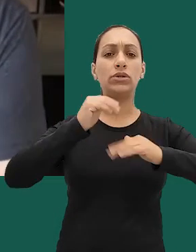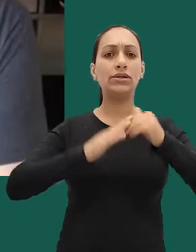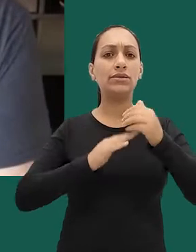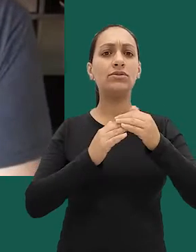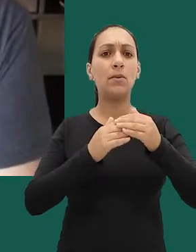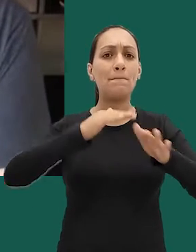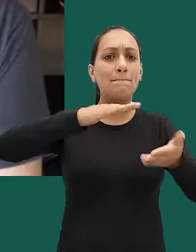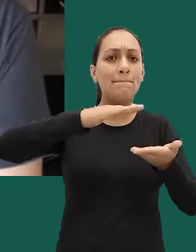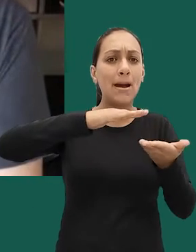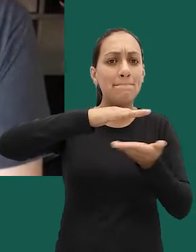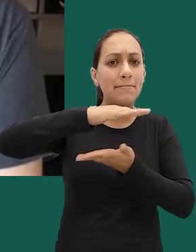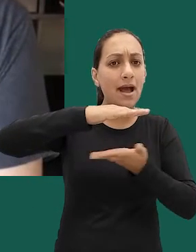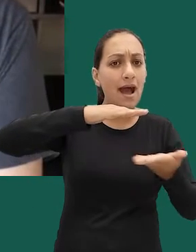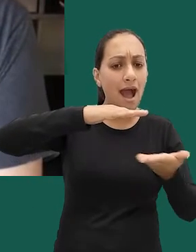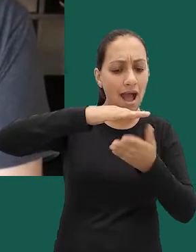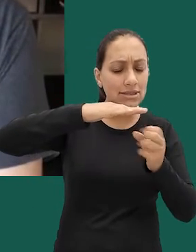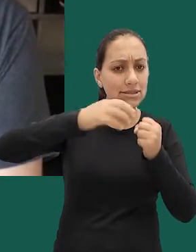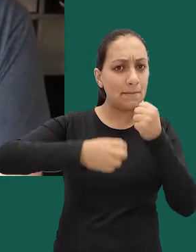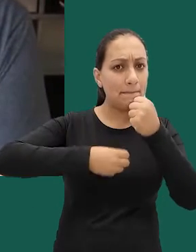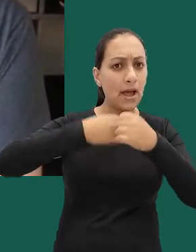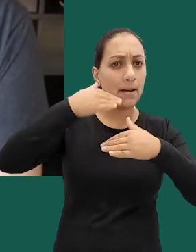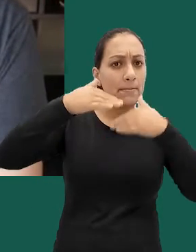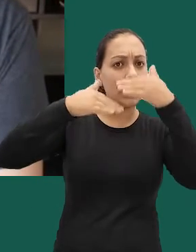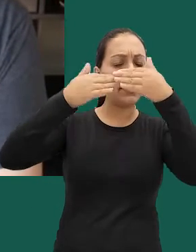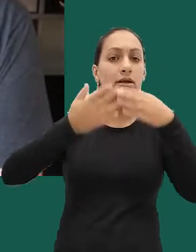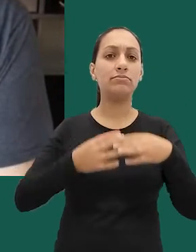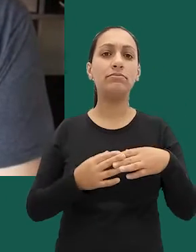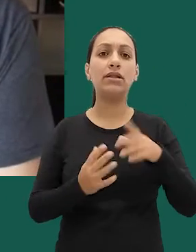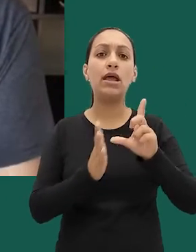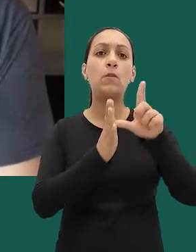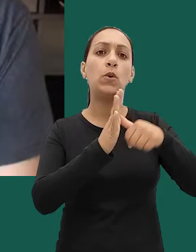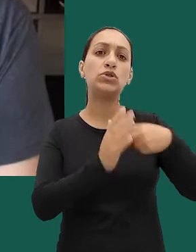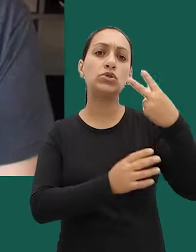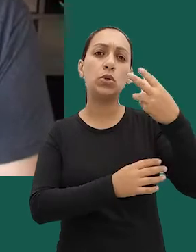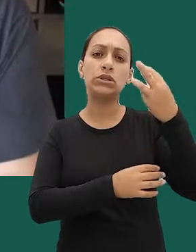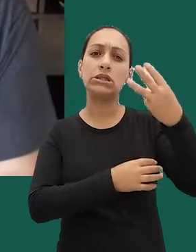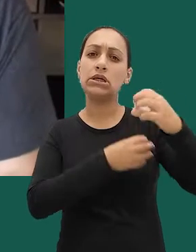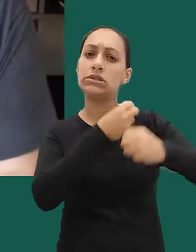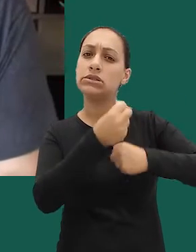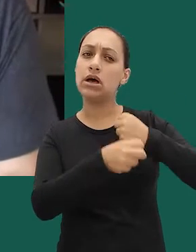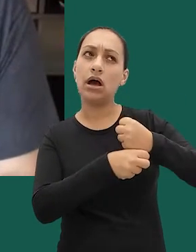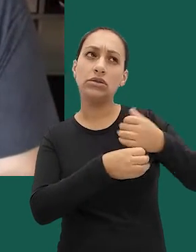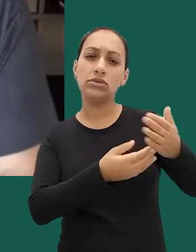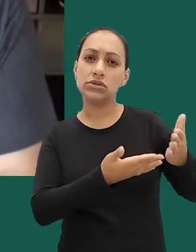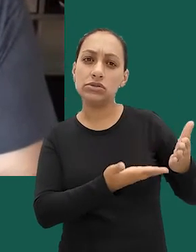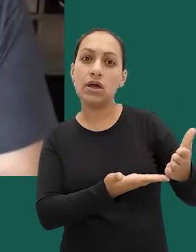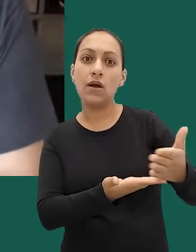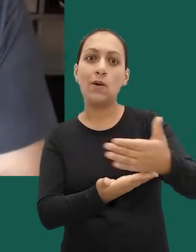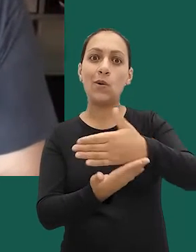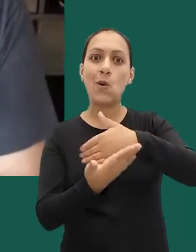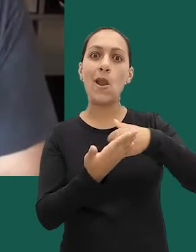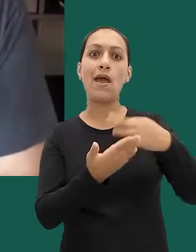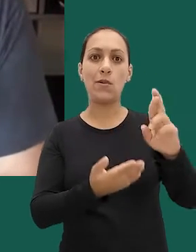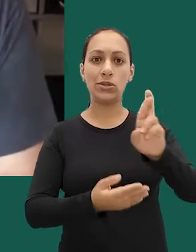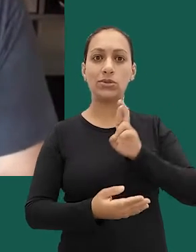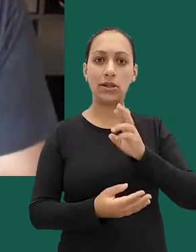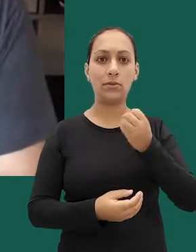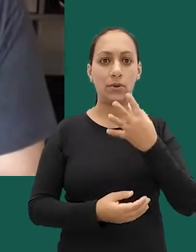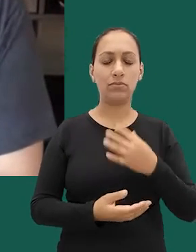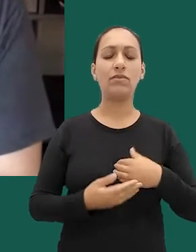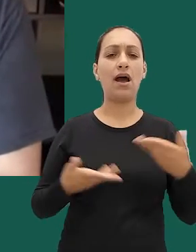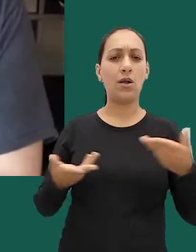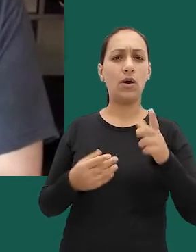fundação bacana para colher os frutos daqui a uns 2 anos? Claro, mandei mais um link na parte de vagas da